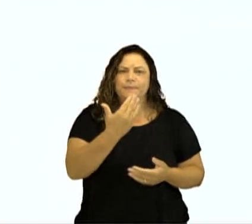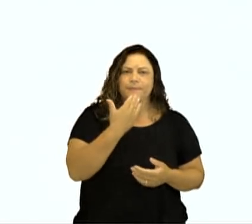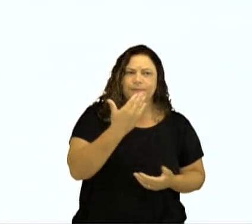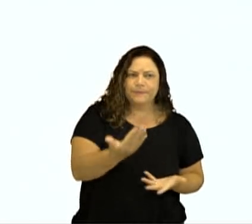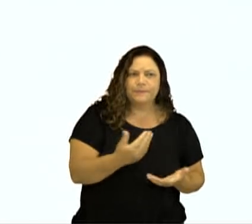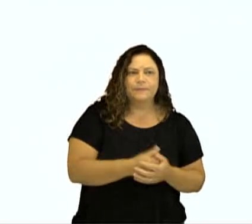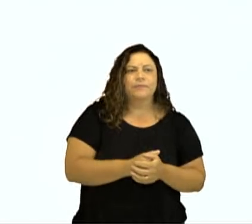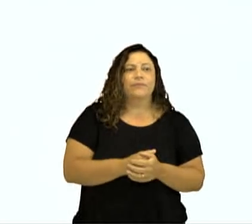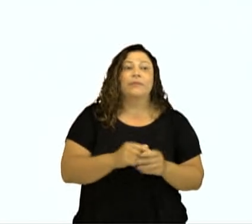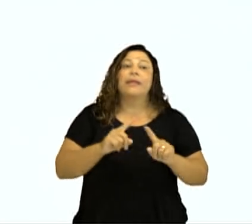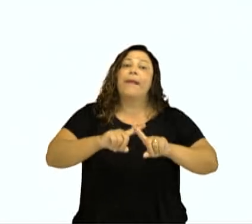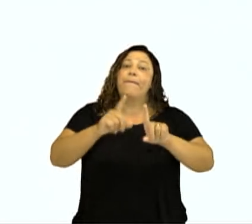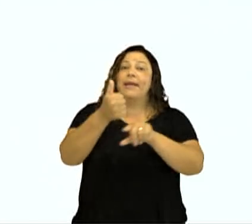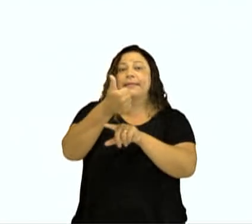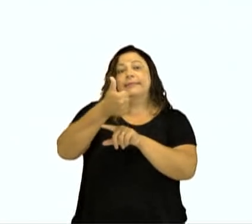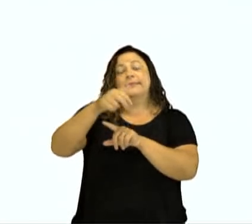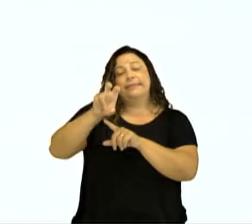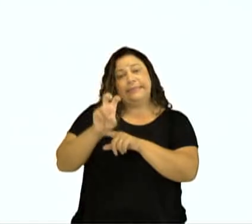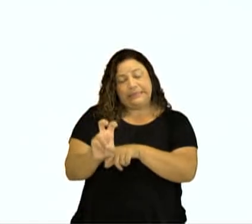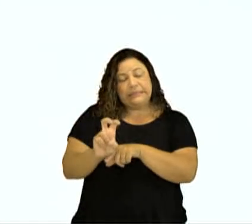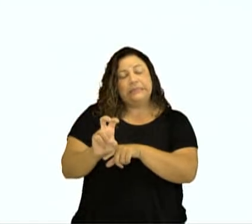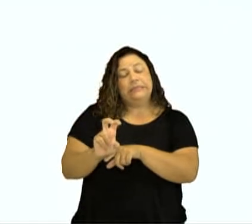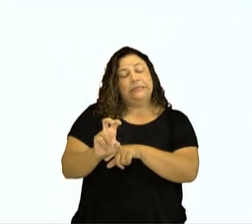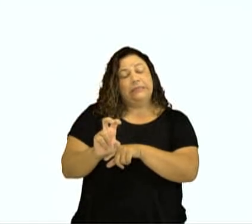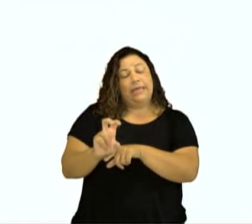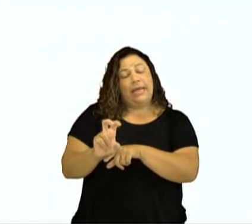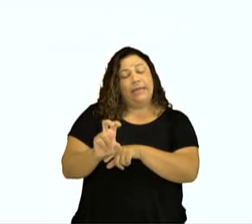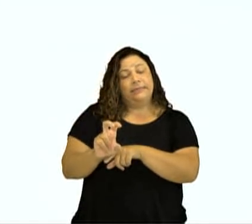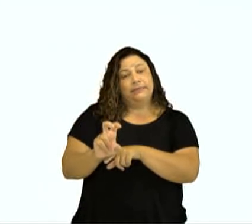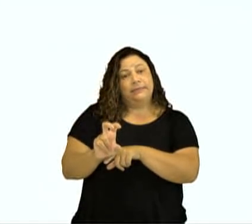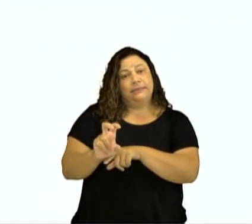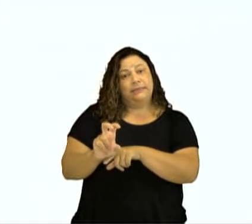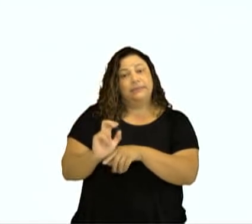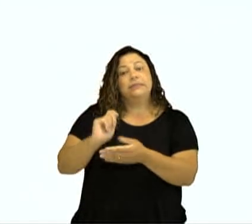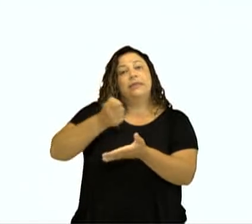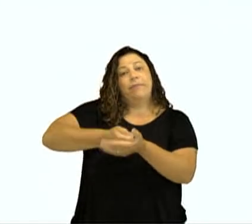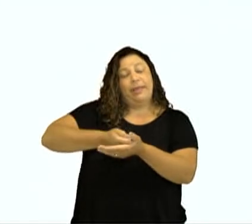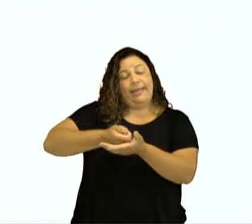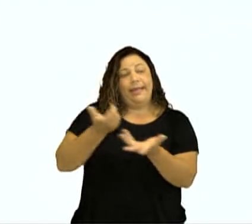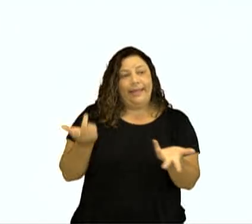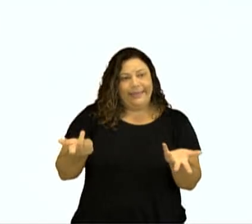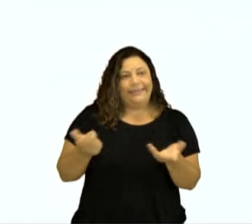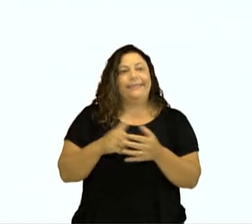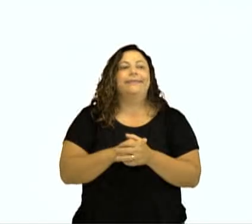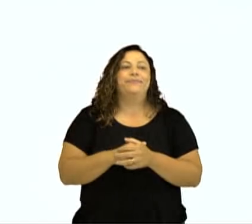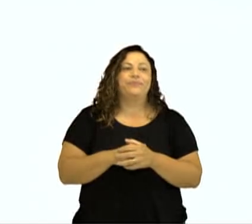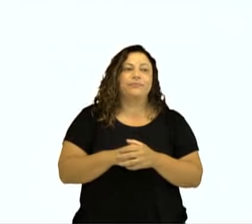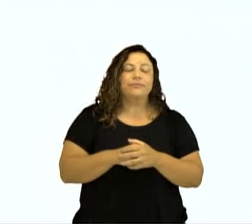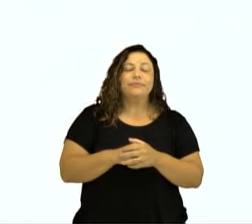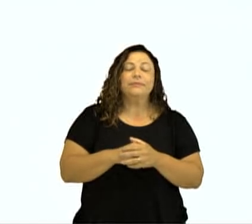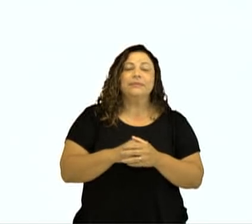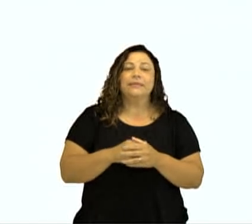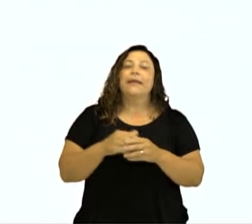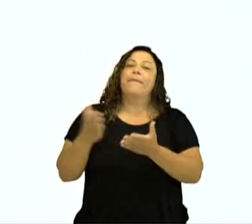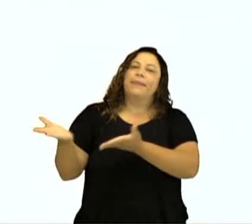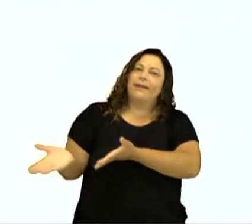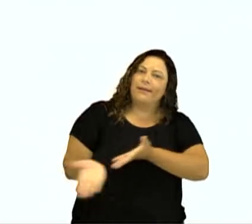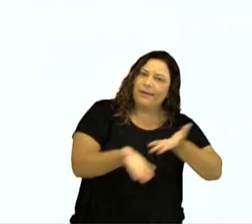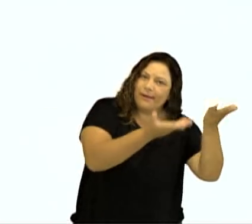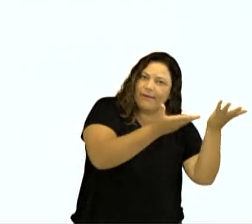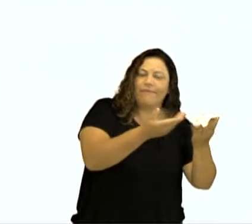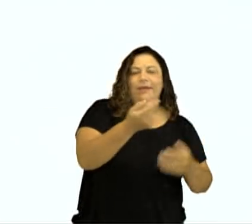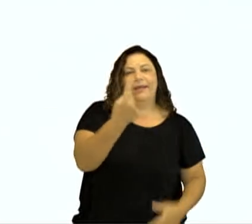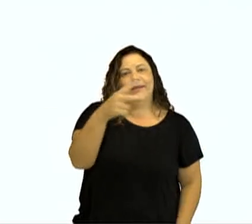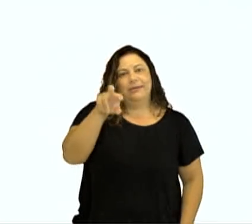fixa de R$ 15,00. Aqui tem uma informaçãozinha importante. Para o frete, sabendo que a